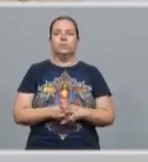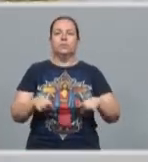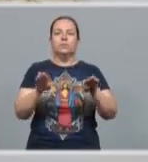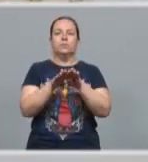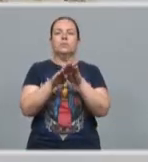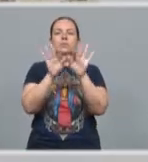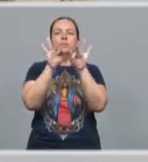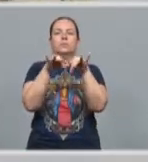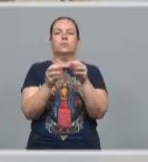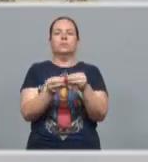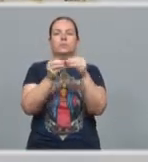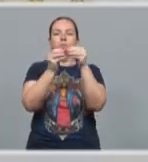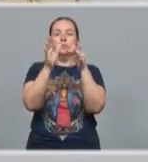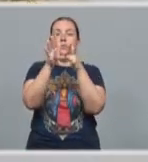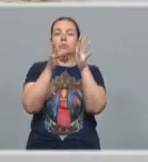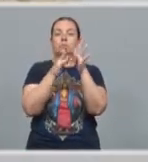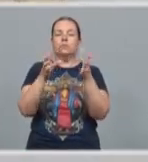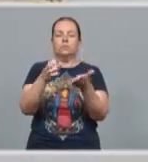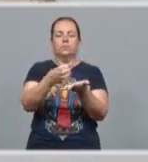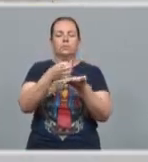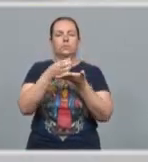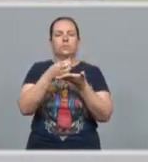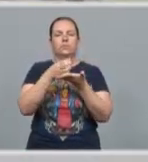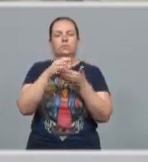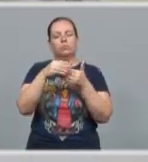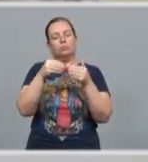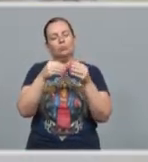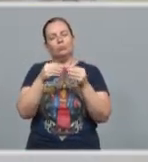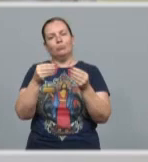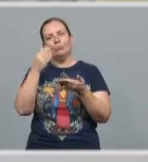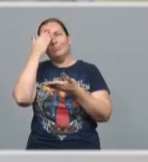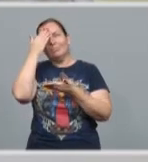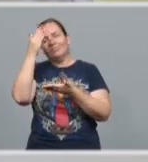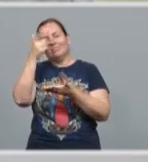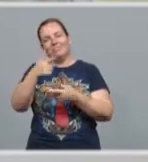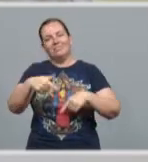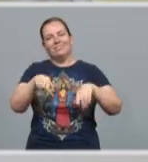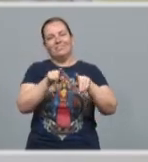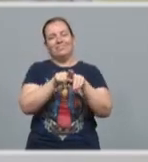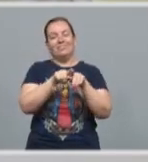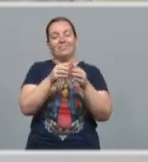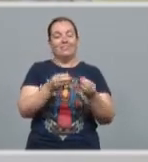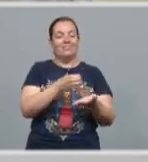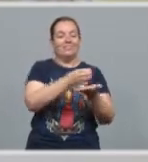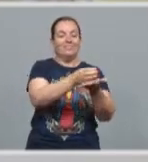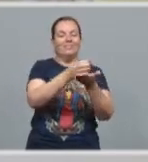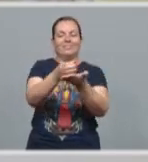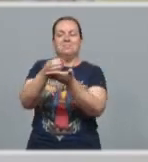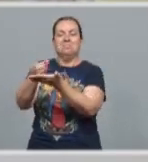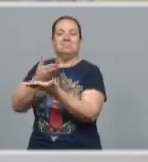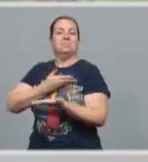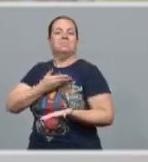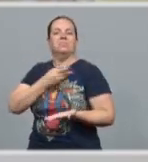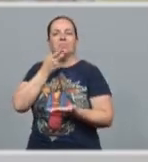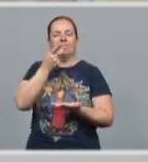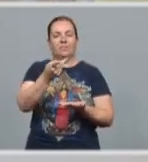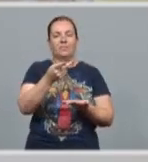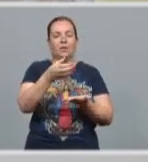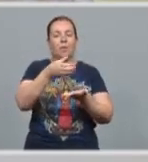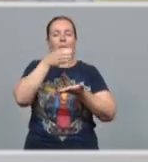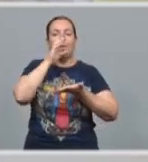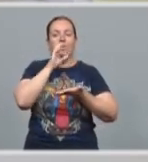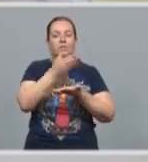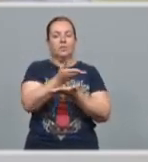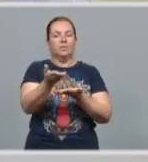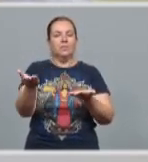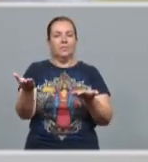Do mesmo modo, ao fim da ceia, ele tomou o cálice em suas mãos, deu graças novamente e o deu a seus discípulos, dizendo: